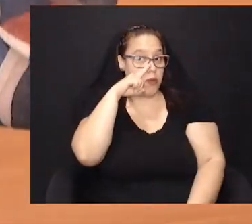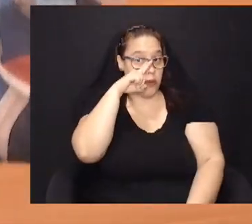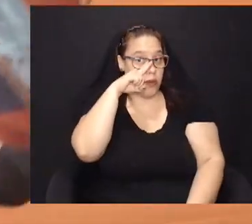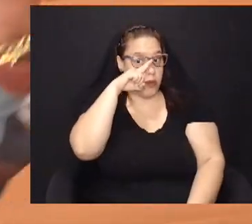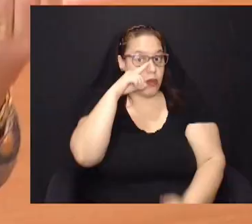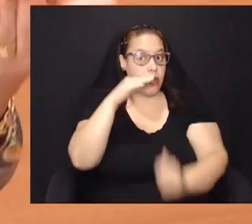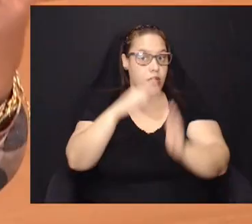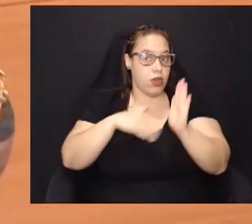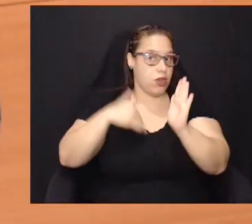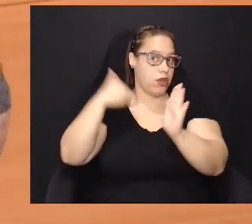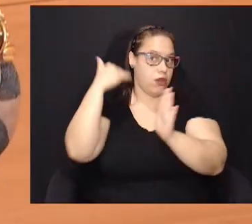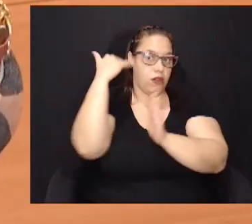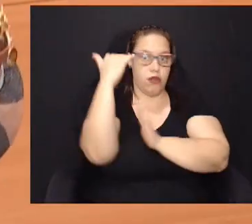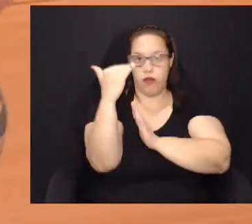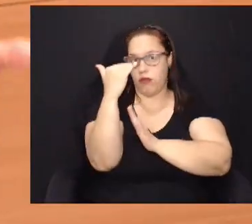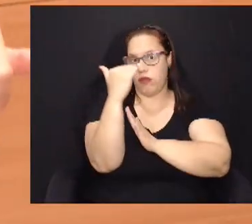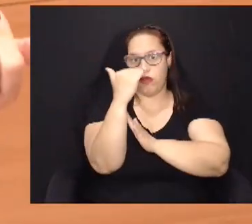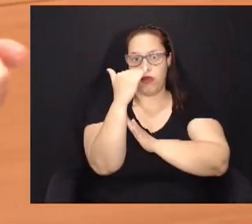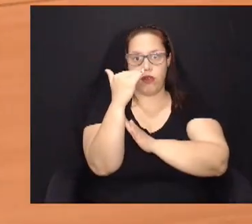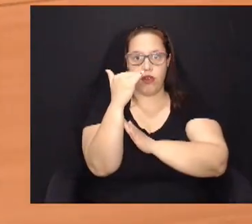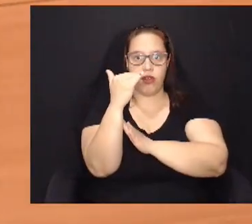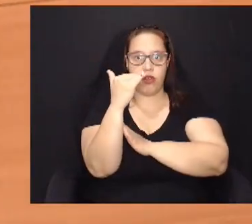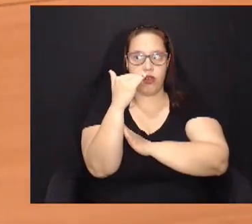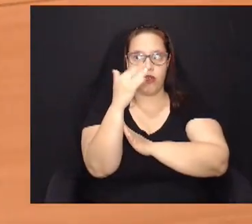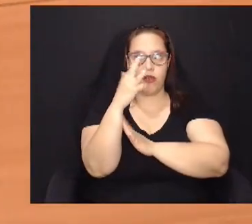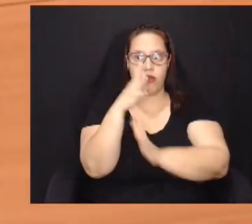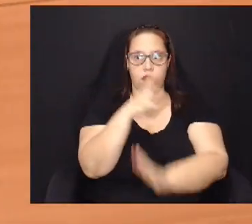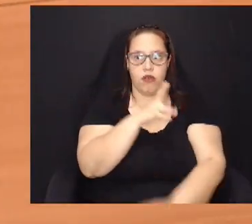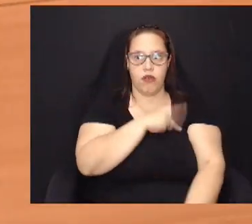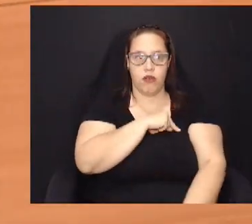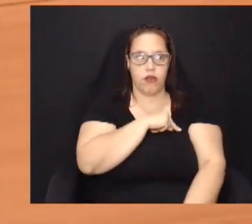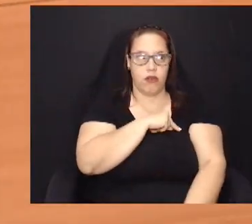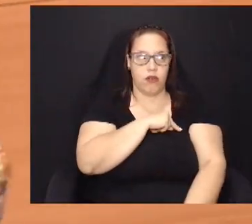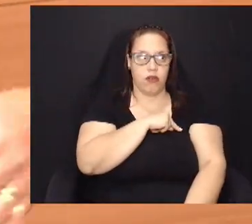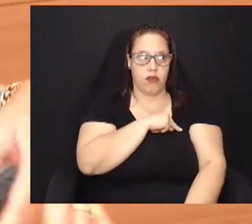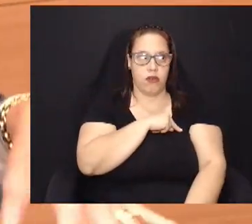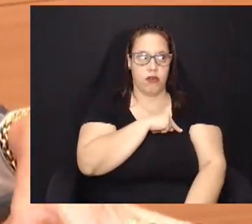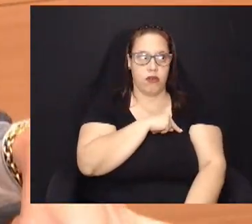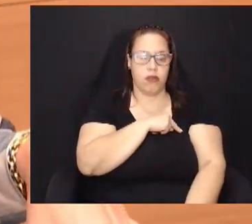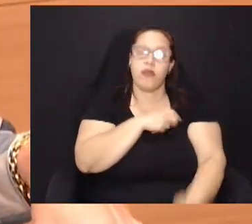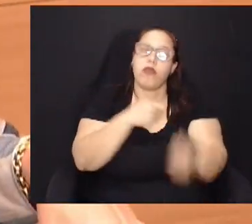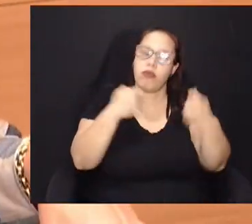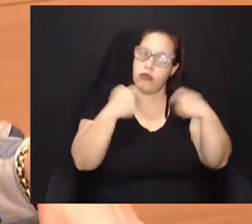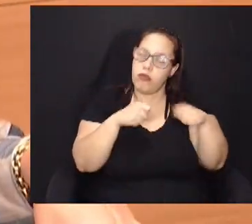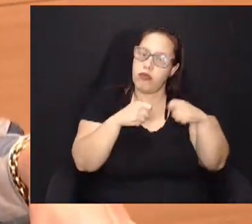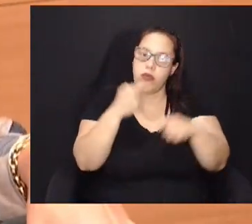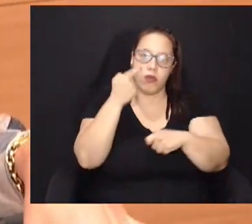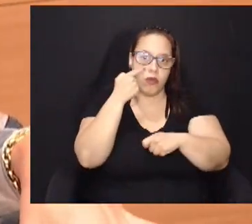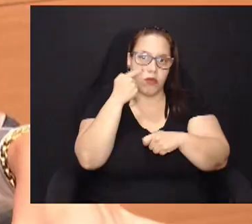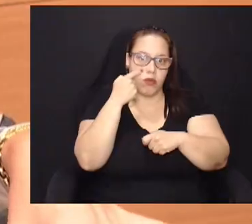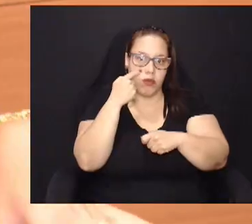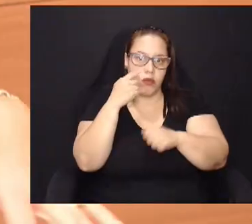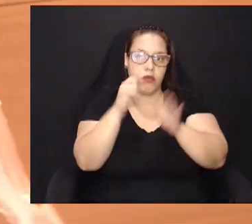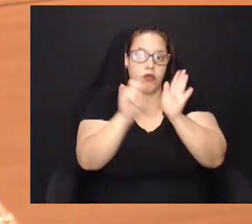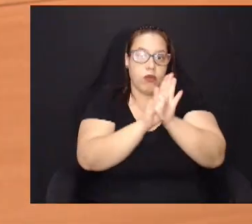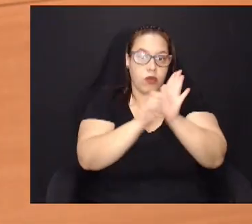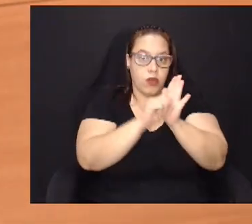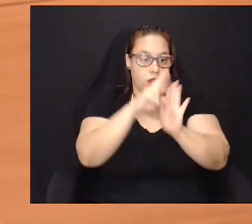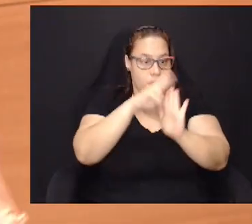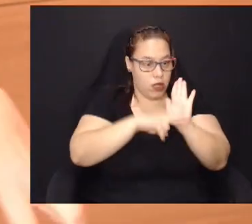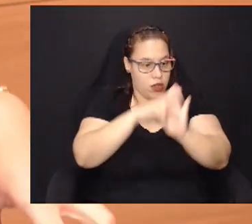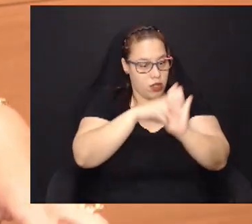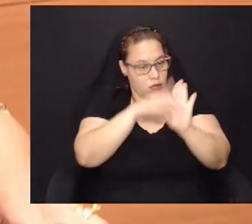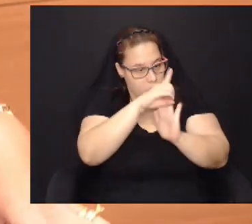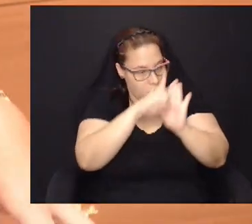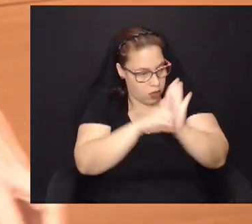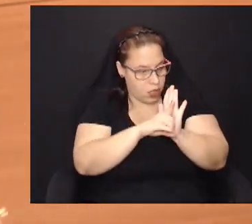para cima, né? Chegou numa instância máxima que a gente precisou reeditar esse decreto,